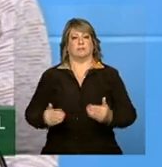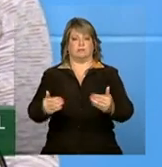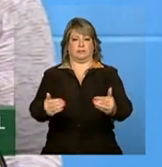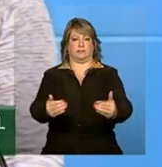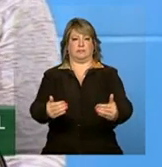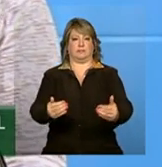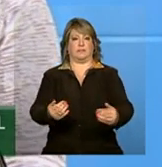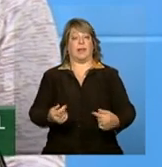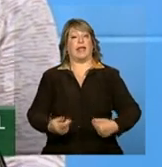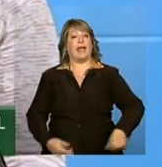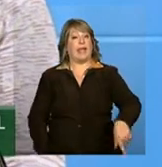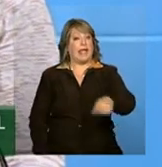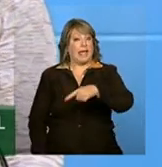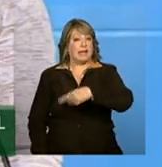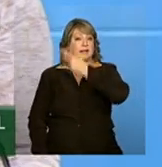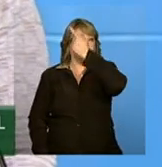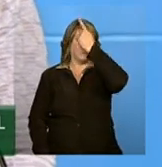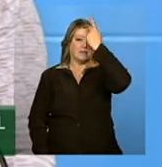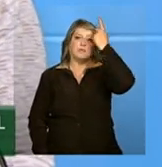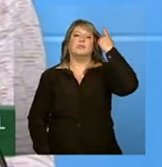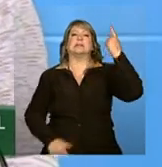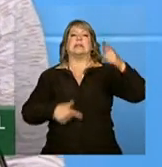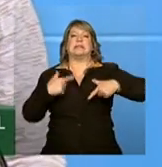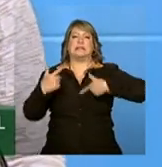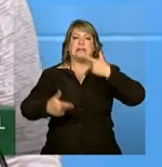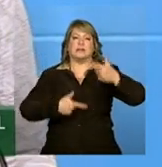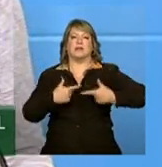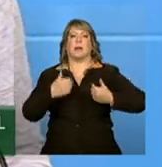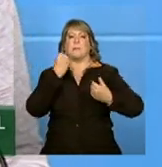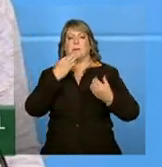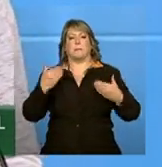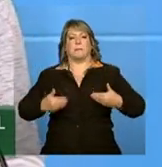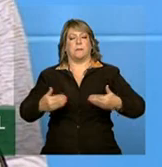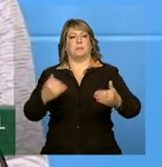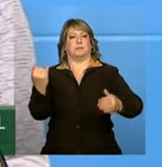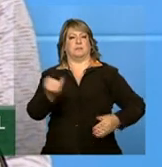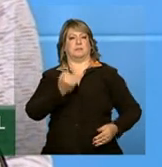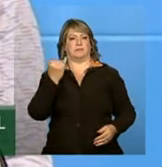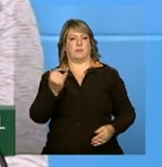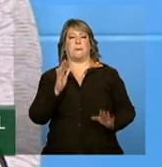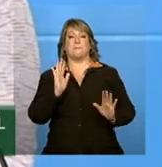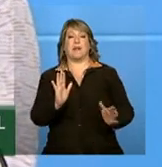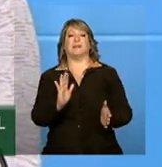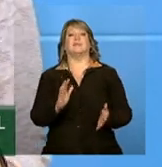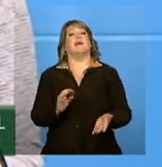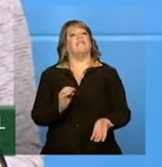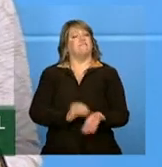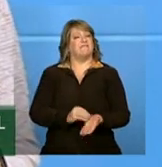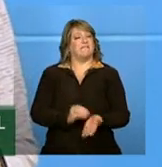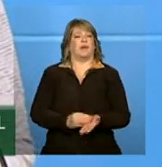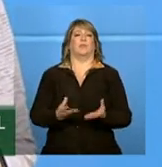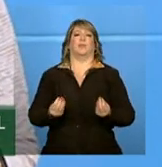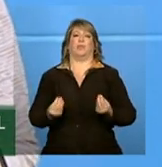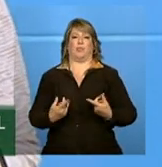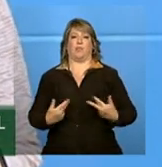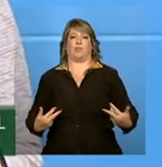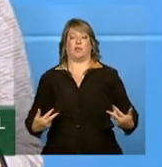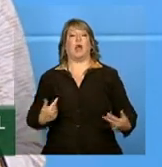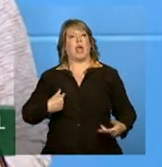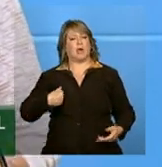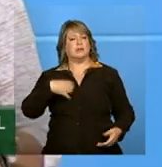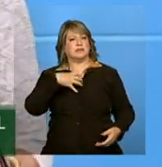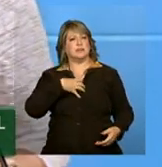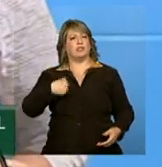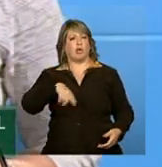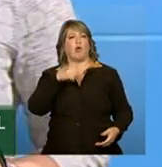Estes são passos vitais, mas sejamos realistas, ainda assim não será suficiente. Eu sinto que nós atingimos já